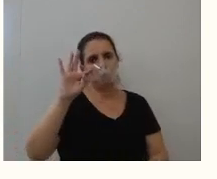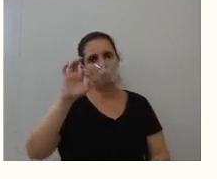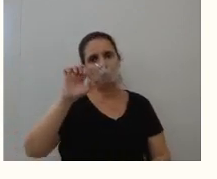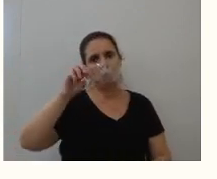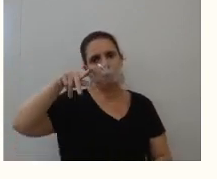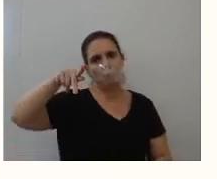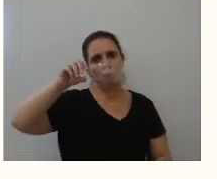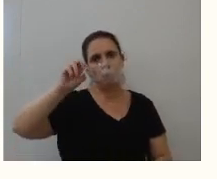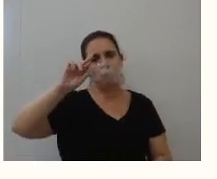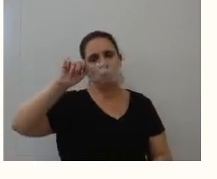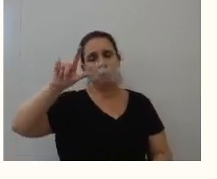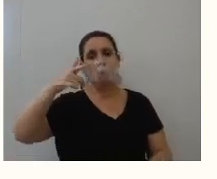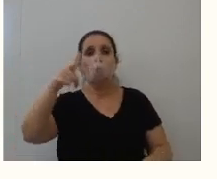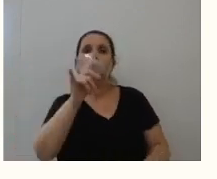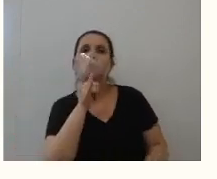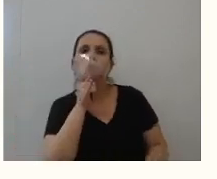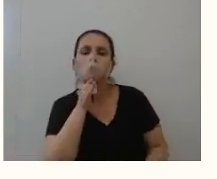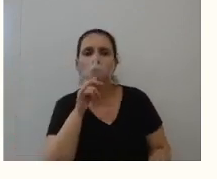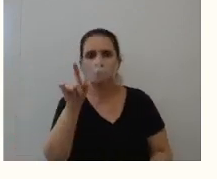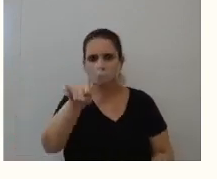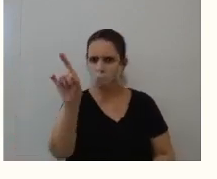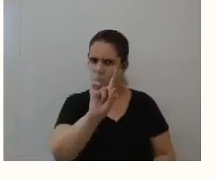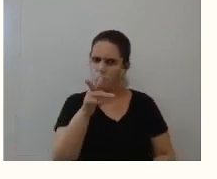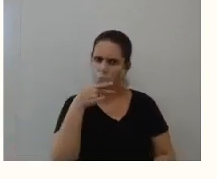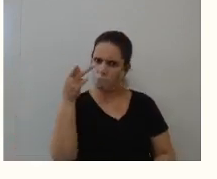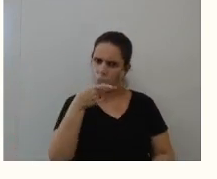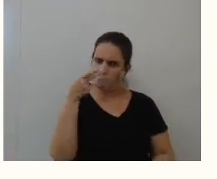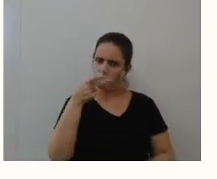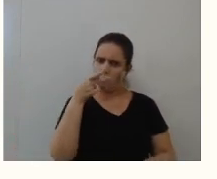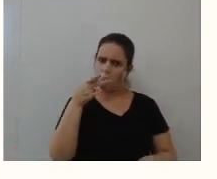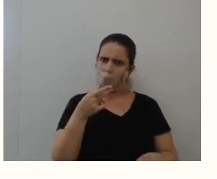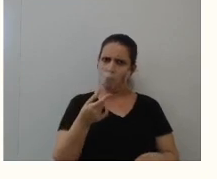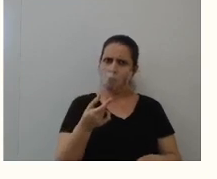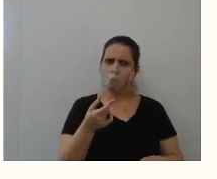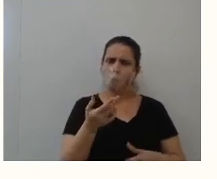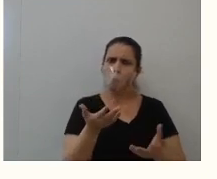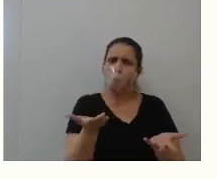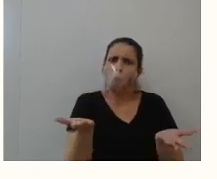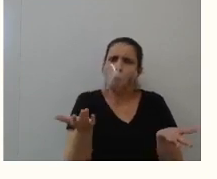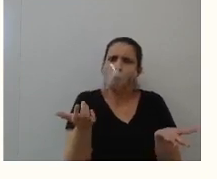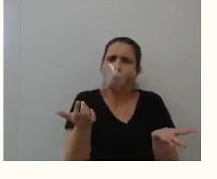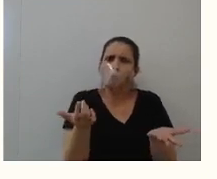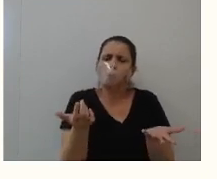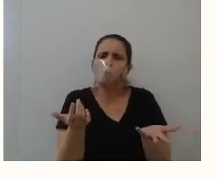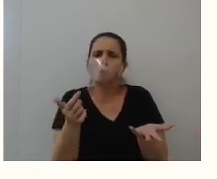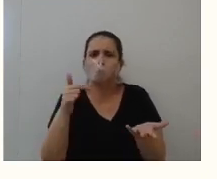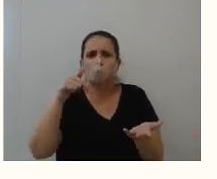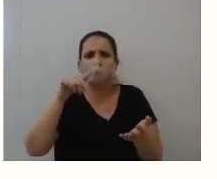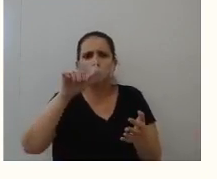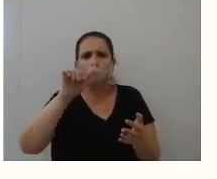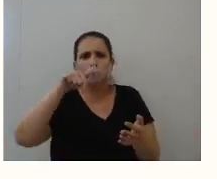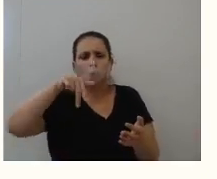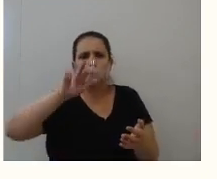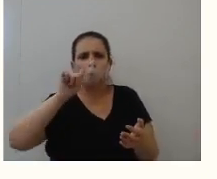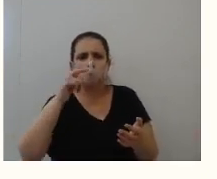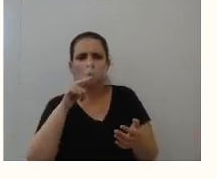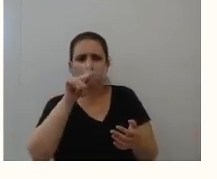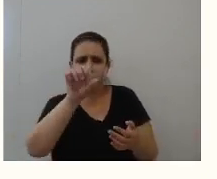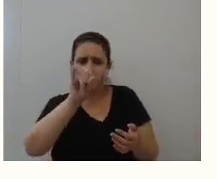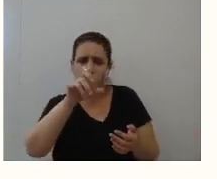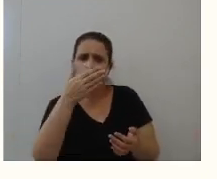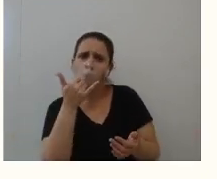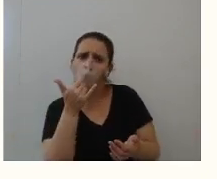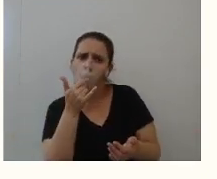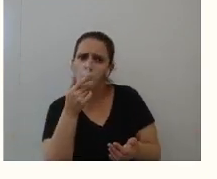ok? Outro exemplo, não fale enquanto come. Perceba, enquanto come